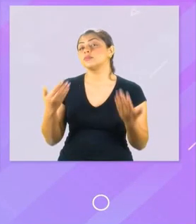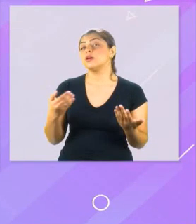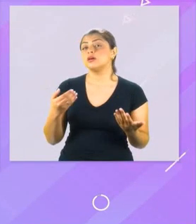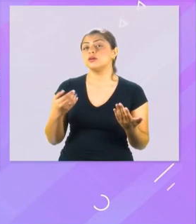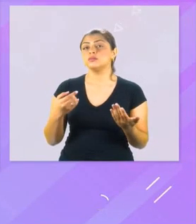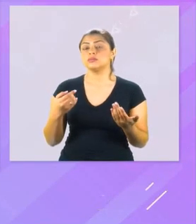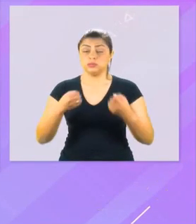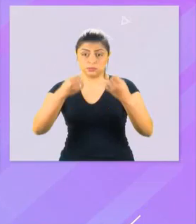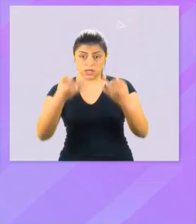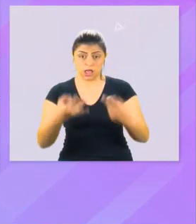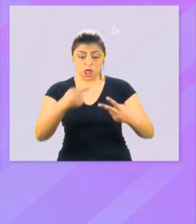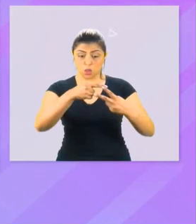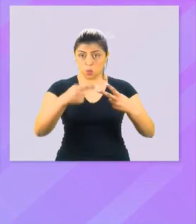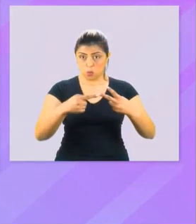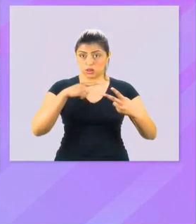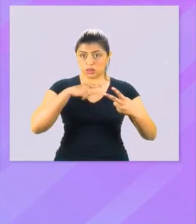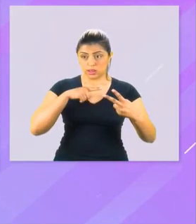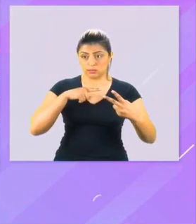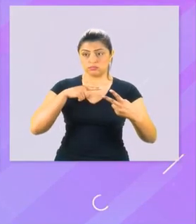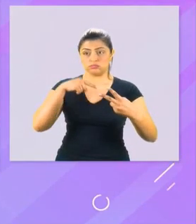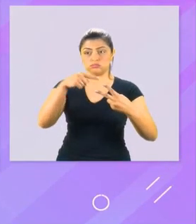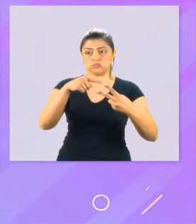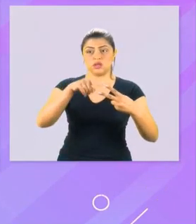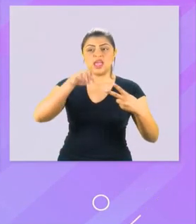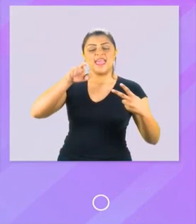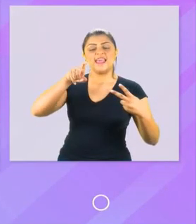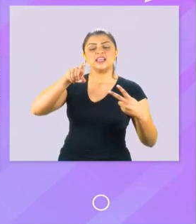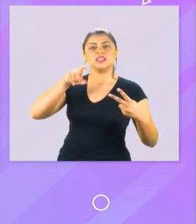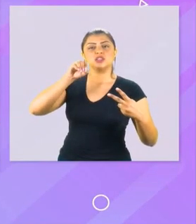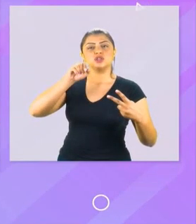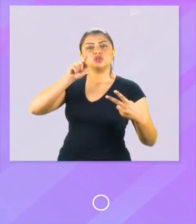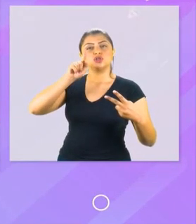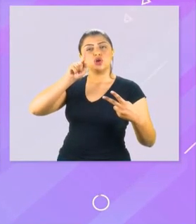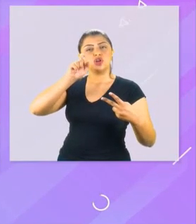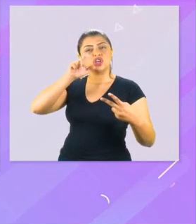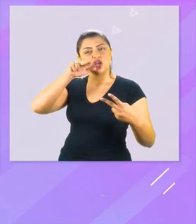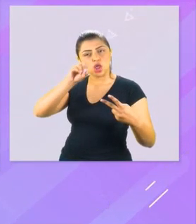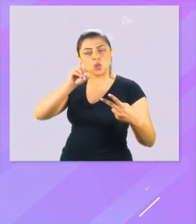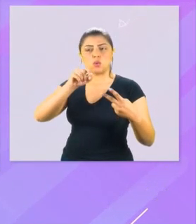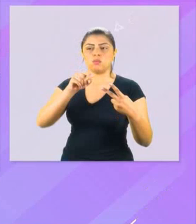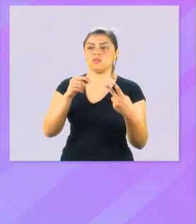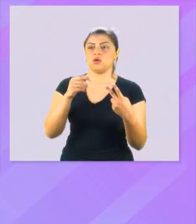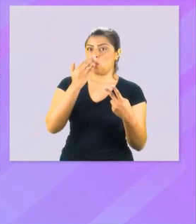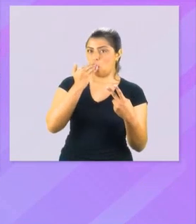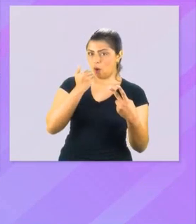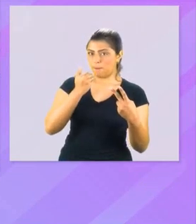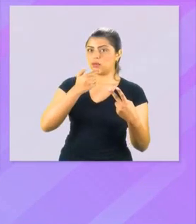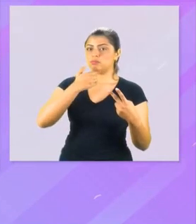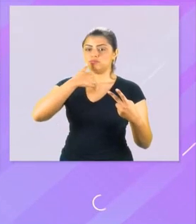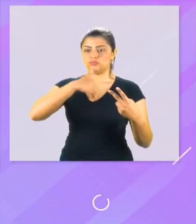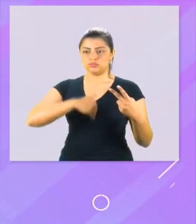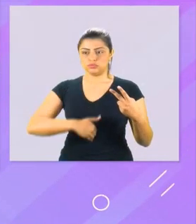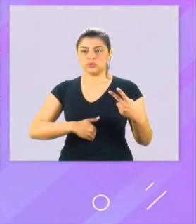Então, nós temos duas formas de colesterol. O colesterol exógeno, que é o colesterol proveniente da alimentação, e